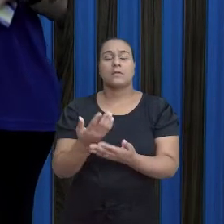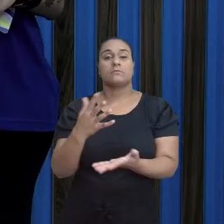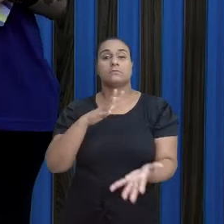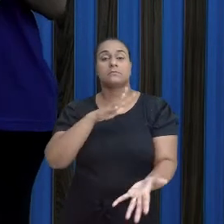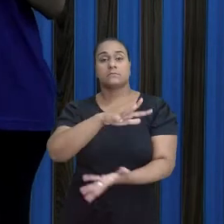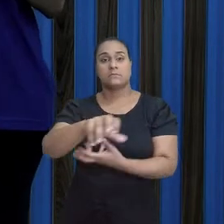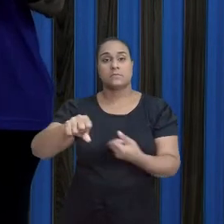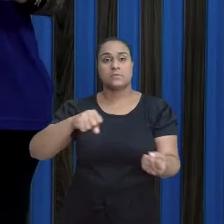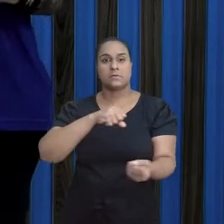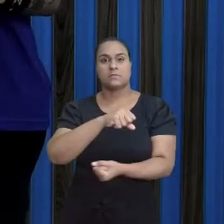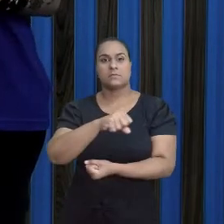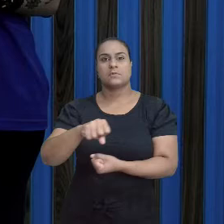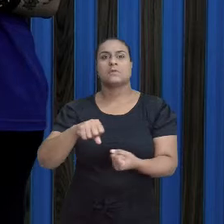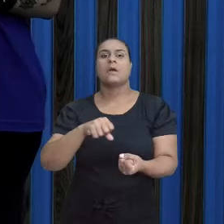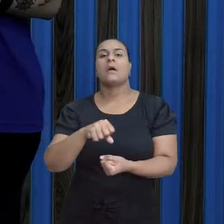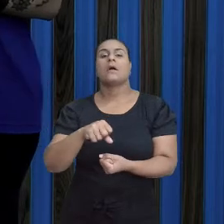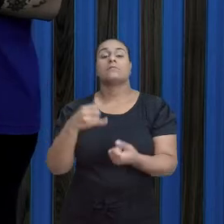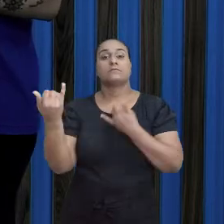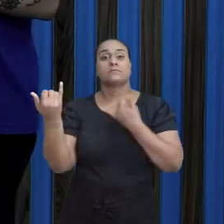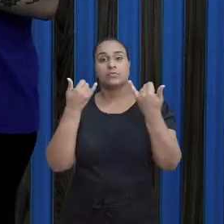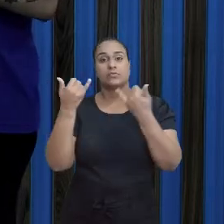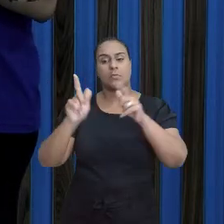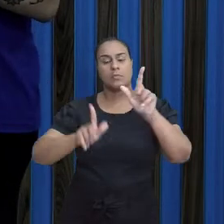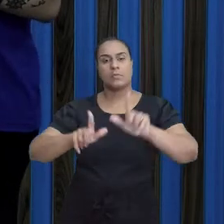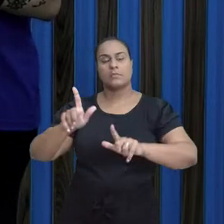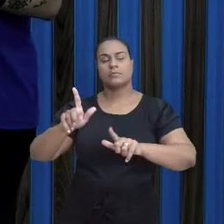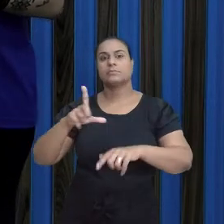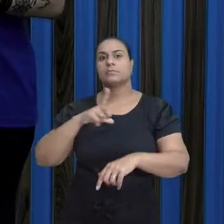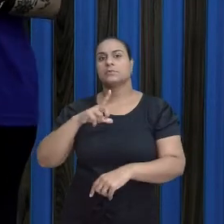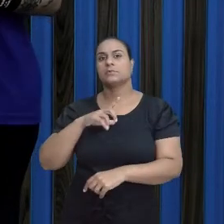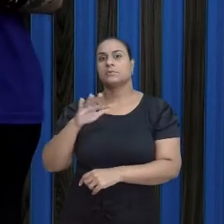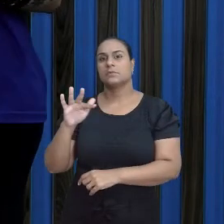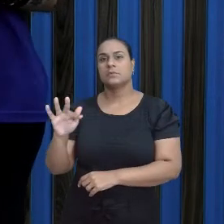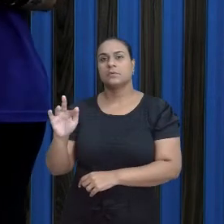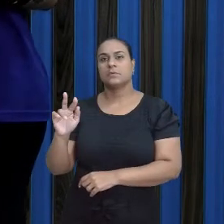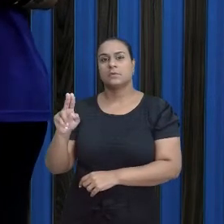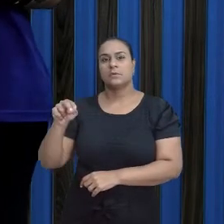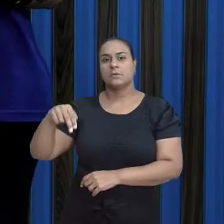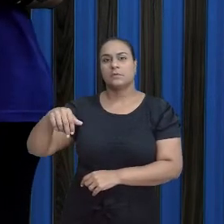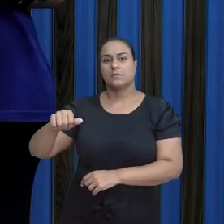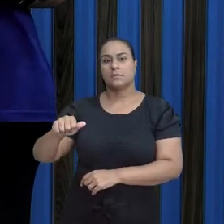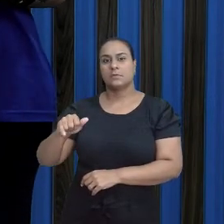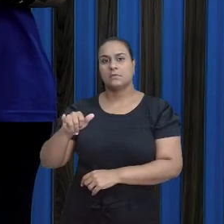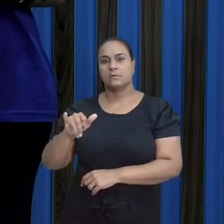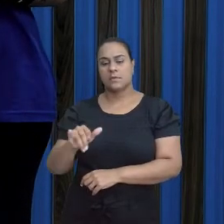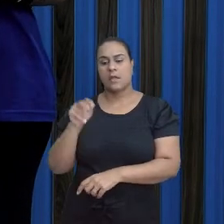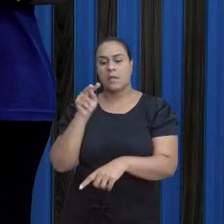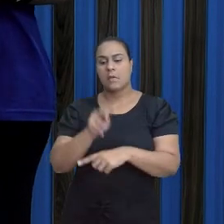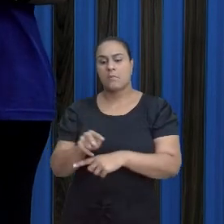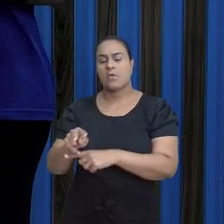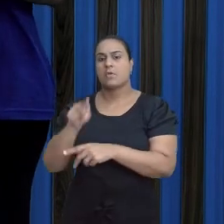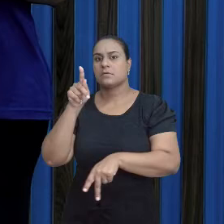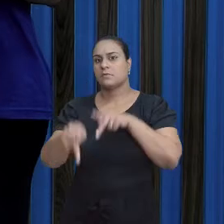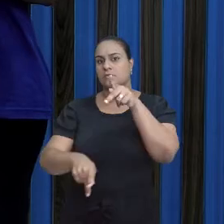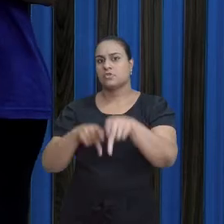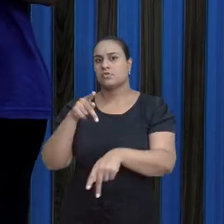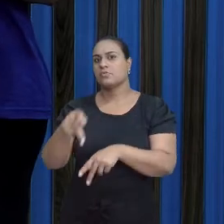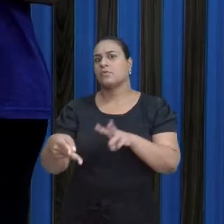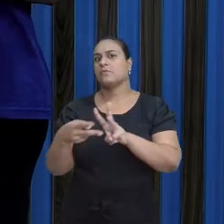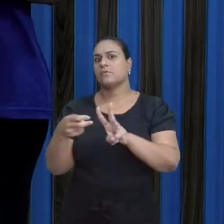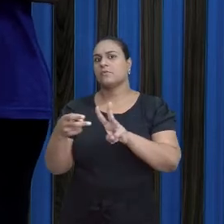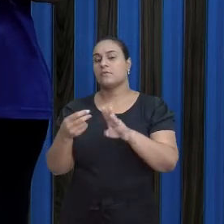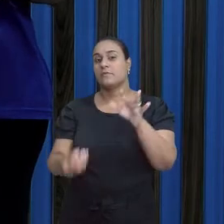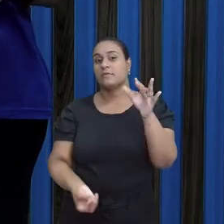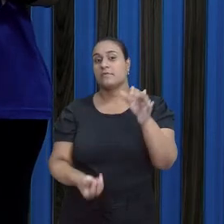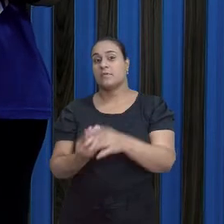sociais, enfim, nos noticiários. A FUNAI é um órgão de proteção a esses povos, né? A FUNAI ela foi